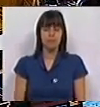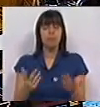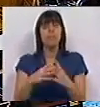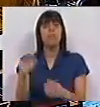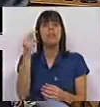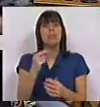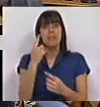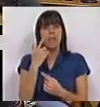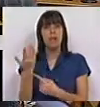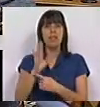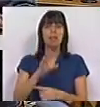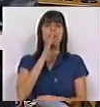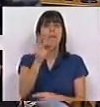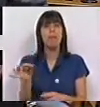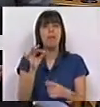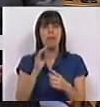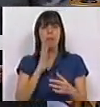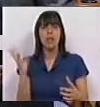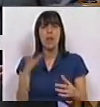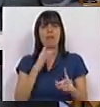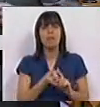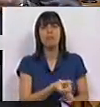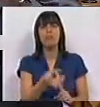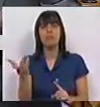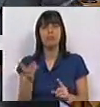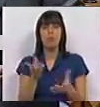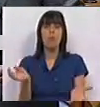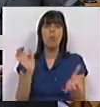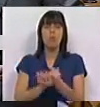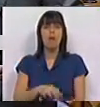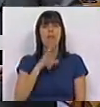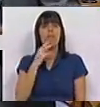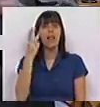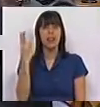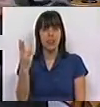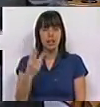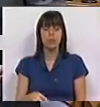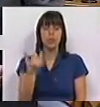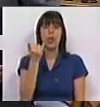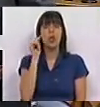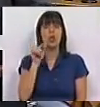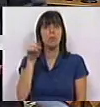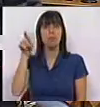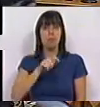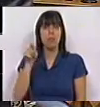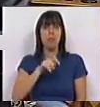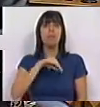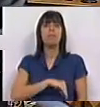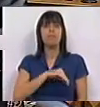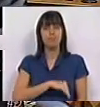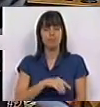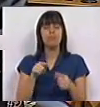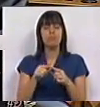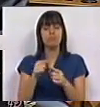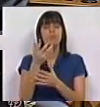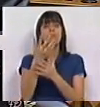Um terceiro exemplo de uma família numerosa. Um casal com 3 filhos e 2 mil euros de rendimento mensal verá